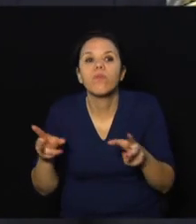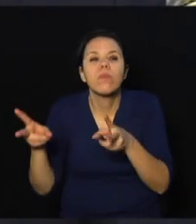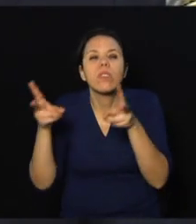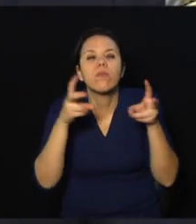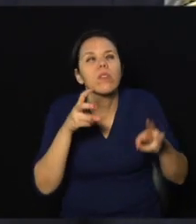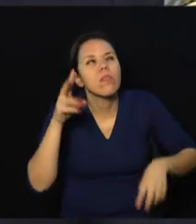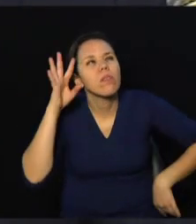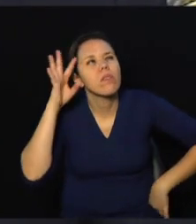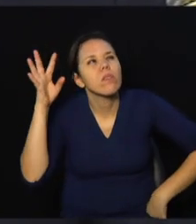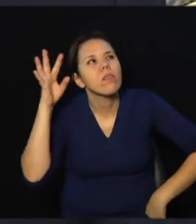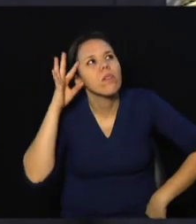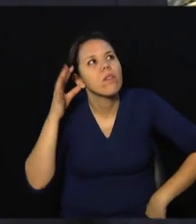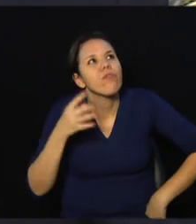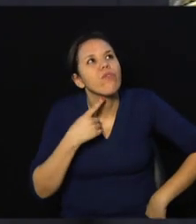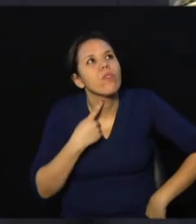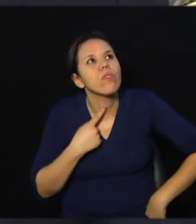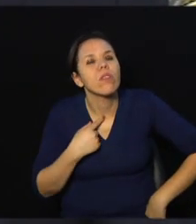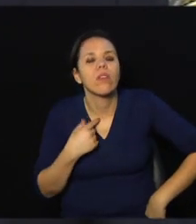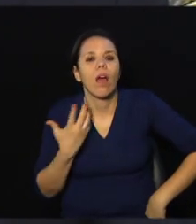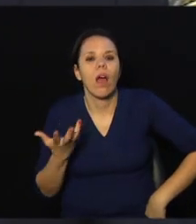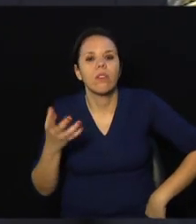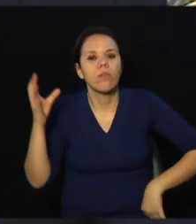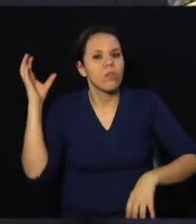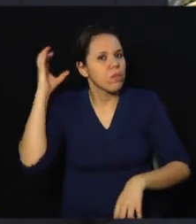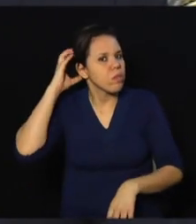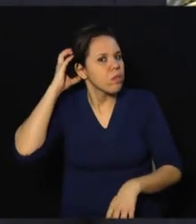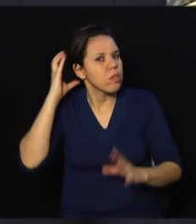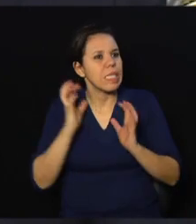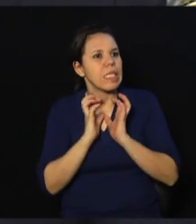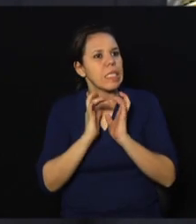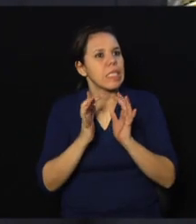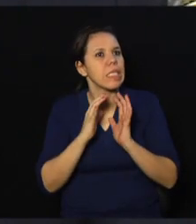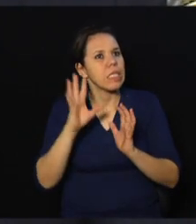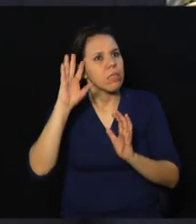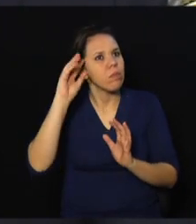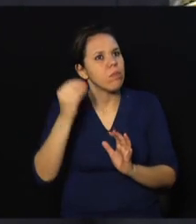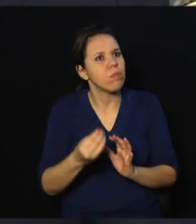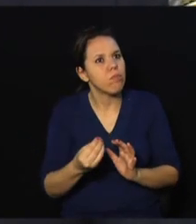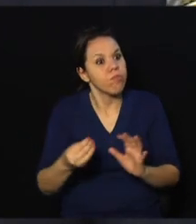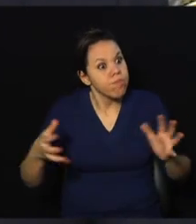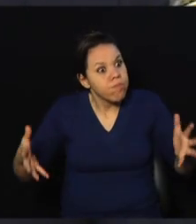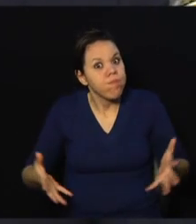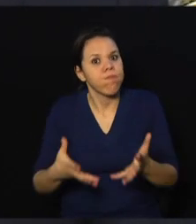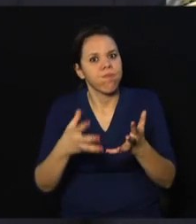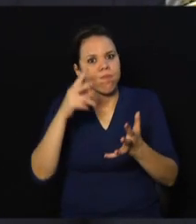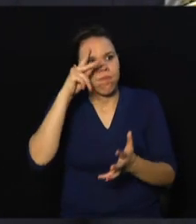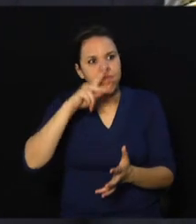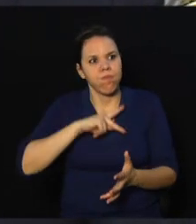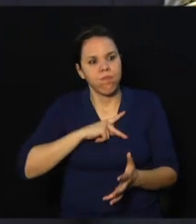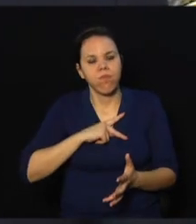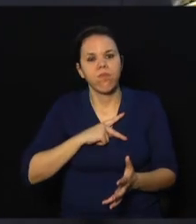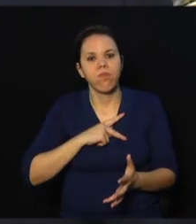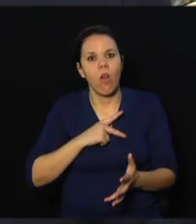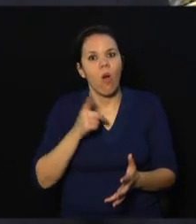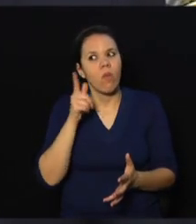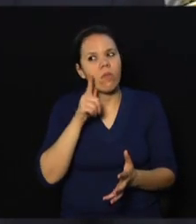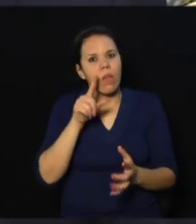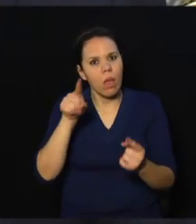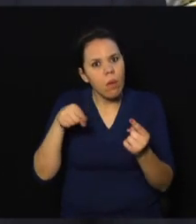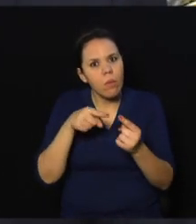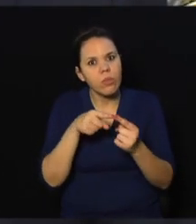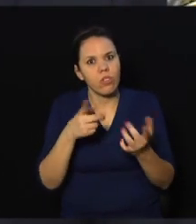um jeito bem eficaz, inclusive para o seu cérebro, para ele entender e se motivar para chegar onde ele quer. Né? Então,